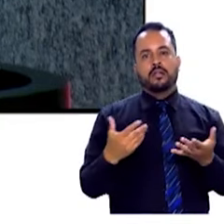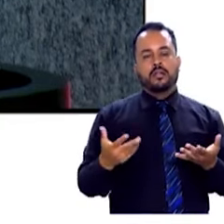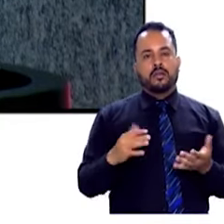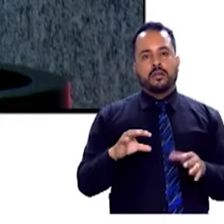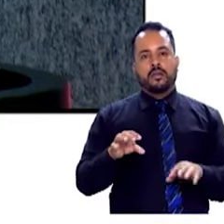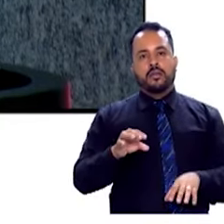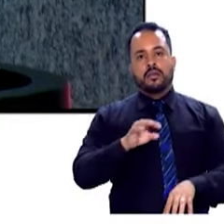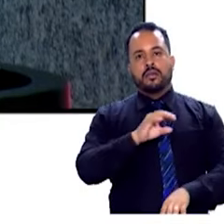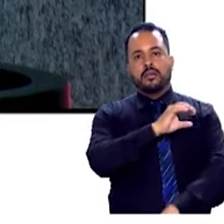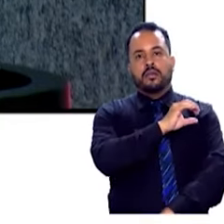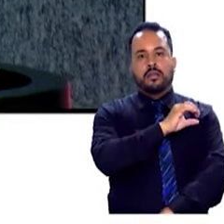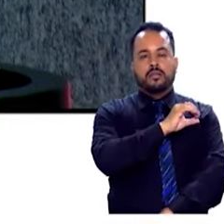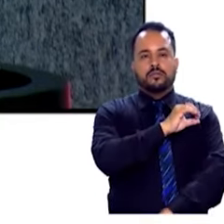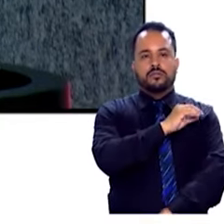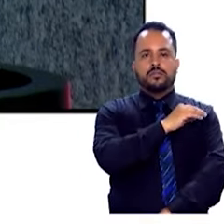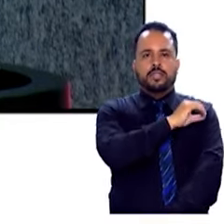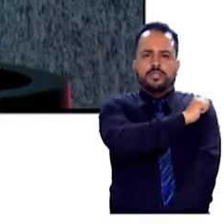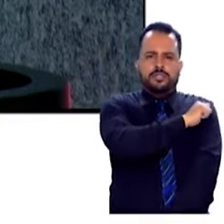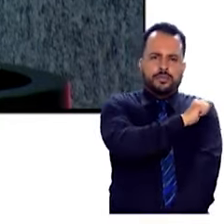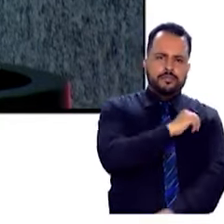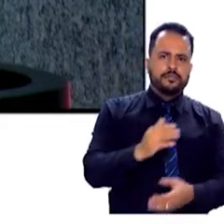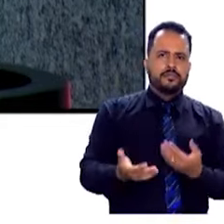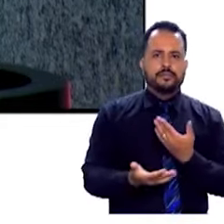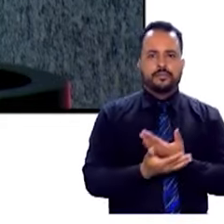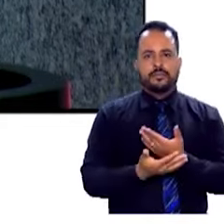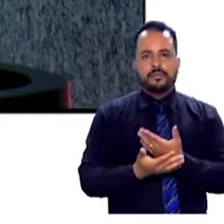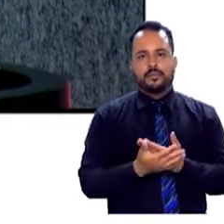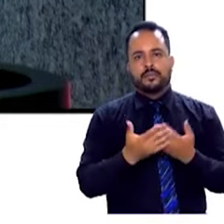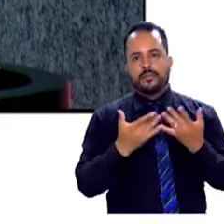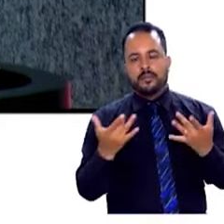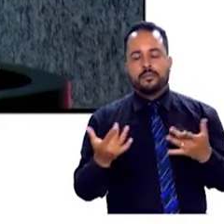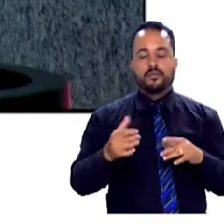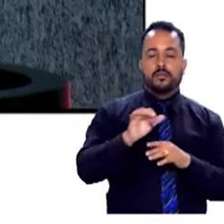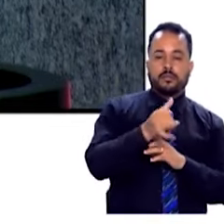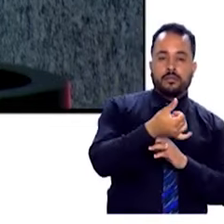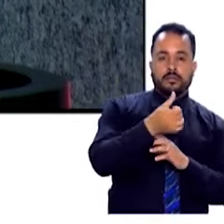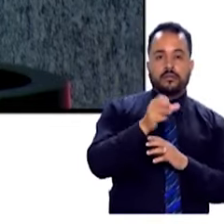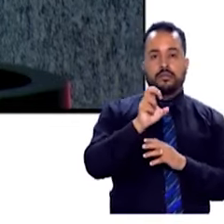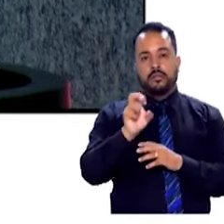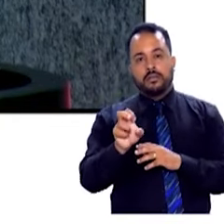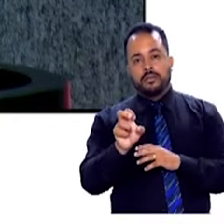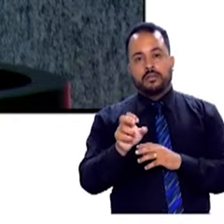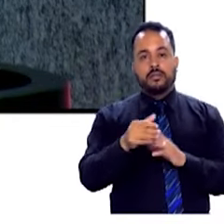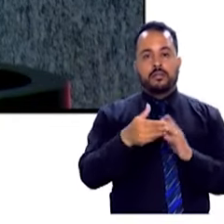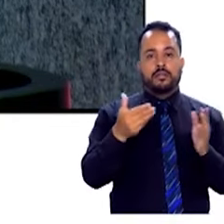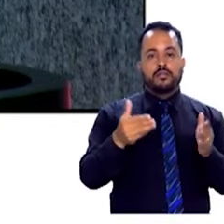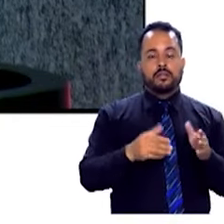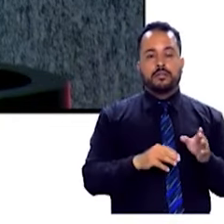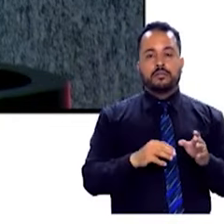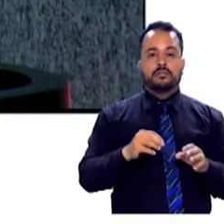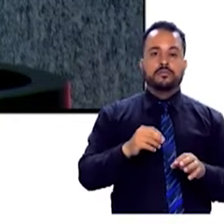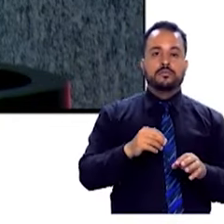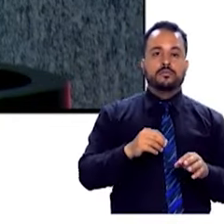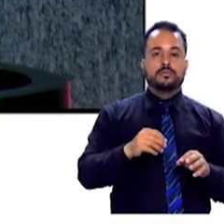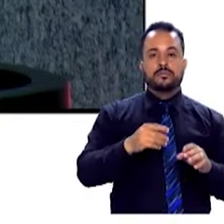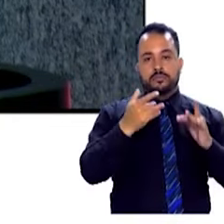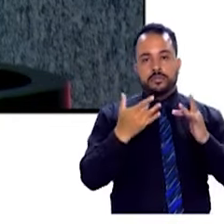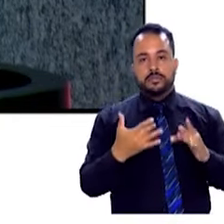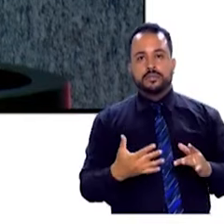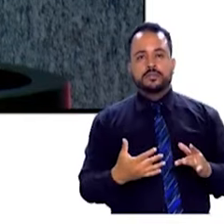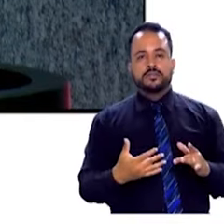tomavam notas então quando se lê um caso de 1810 1815 aquilo são as notas que os estudantes tomaram das